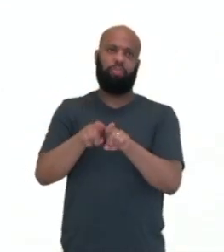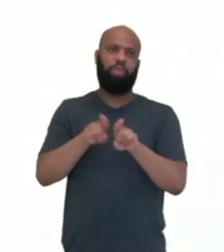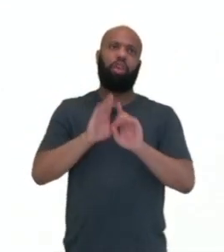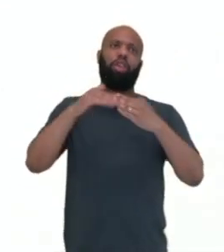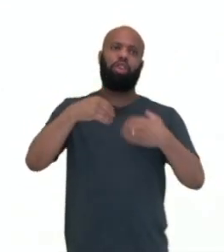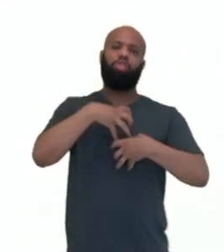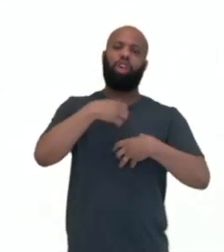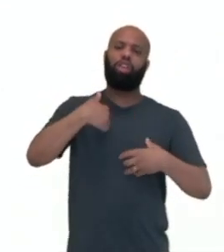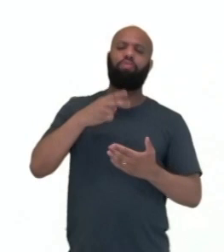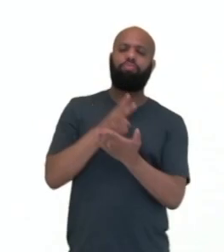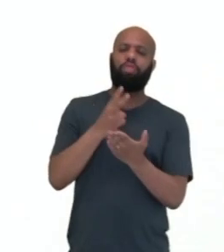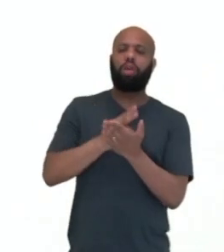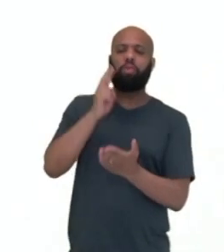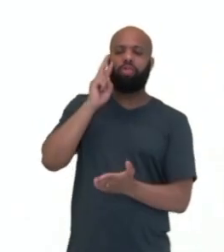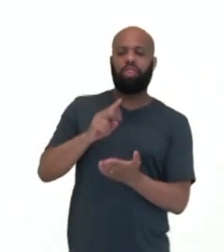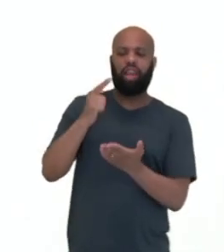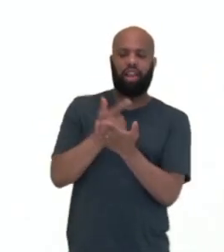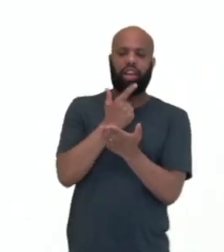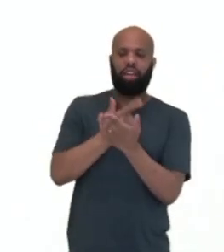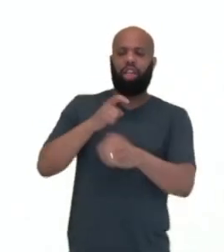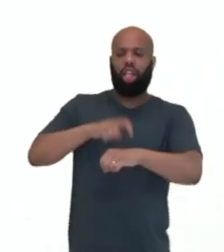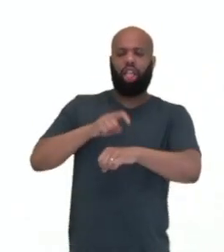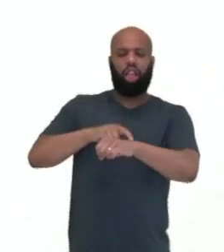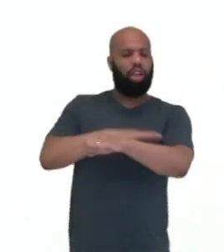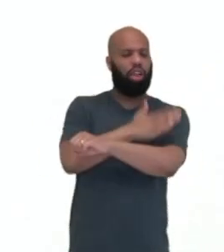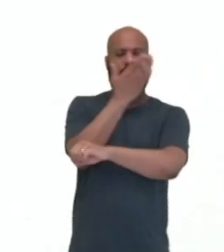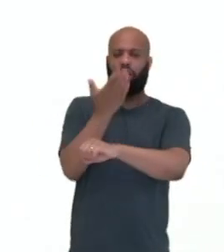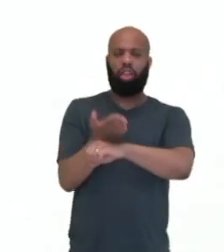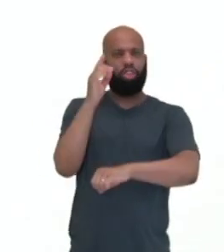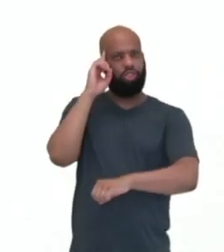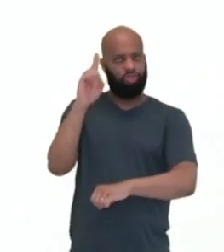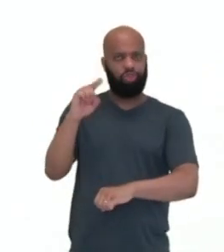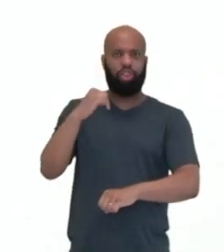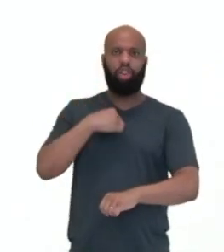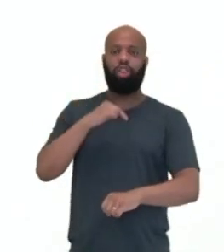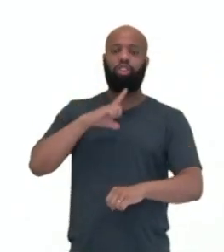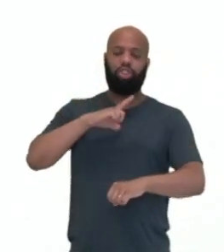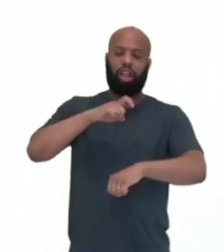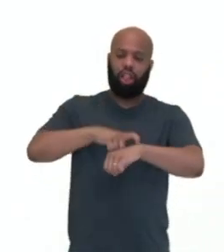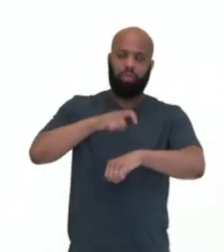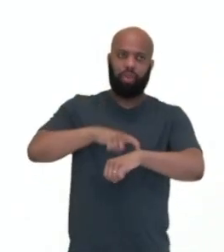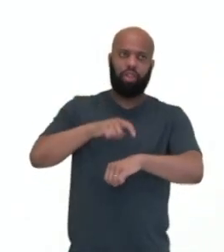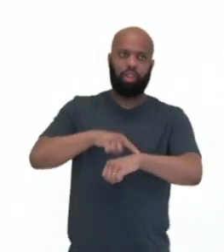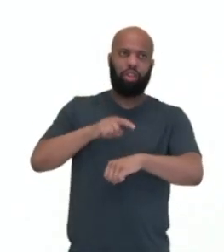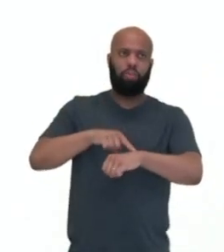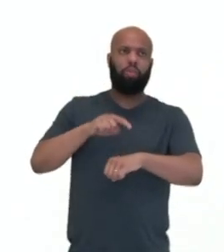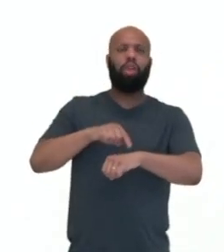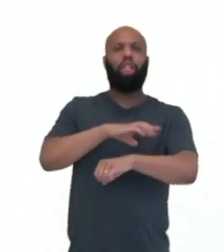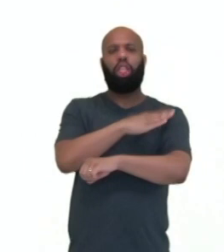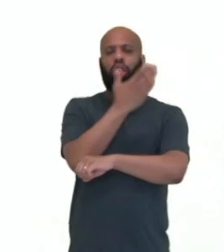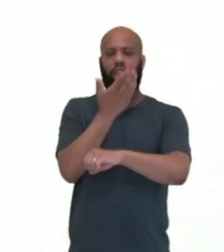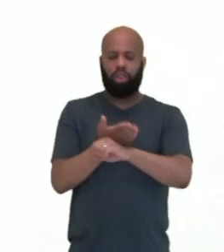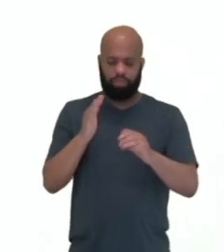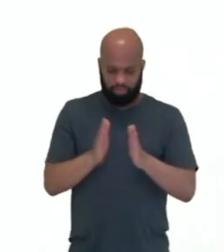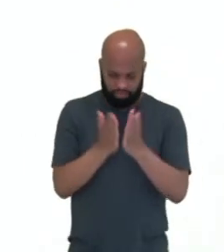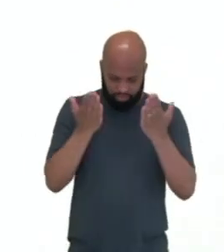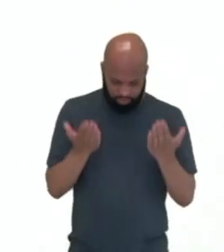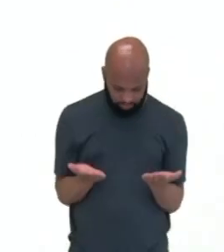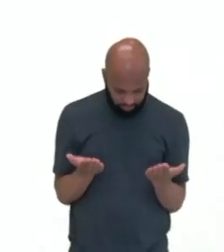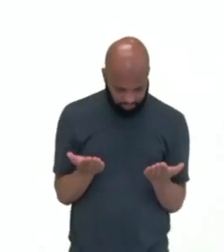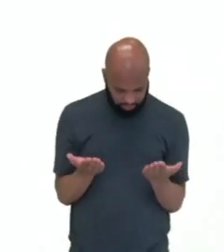que eu convivia com eles todas as horas do dia, a ponto de passar tempos enormes com um deles aberto no